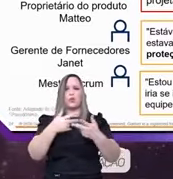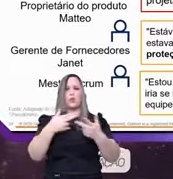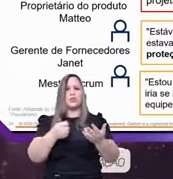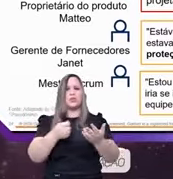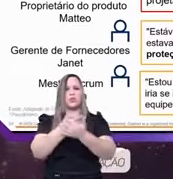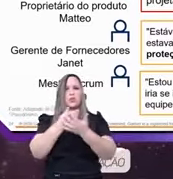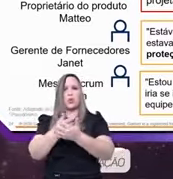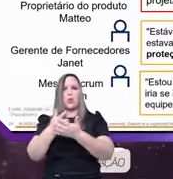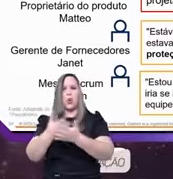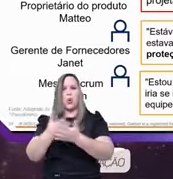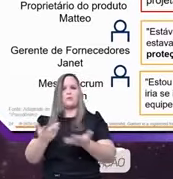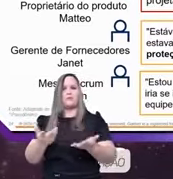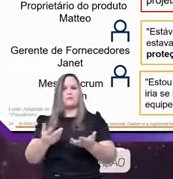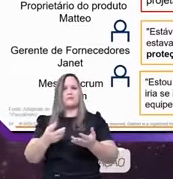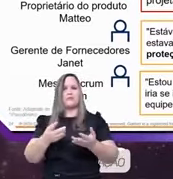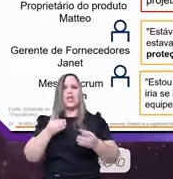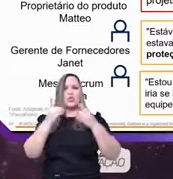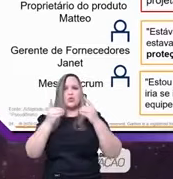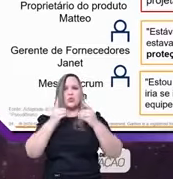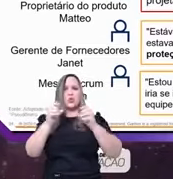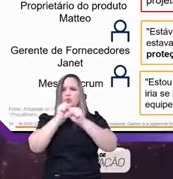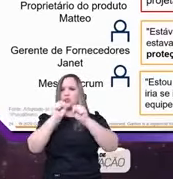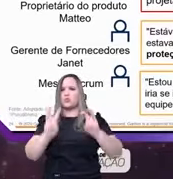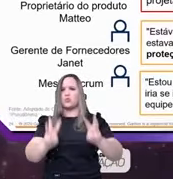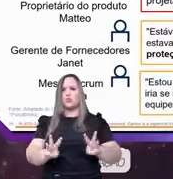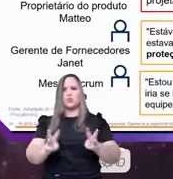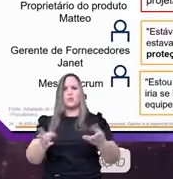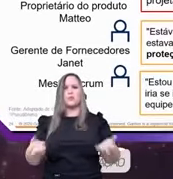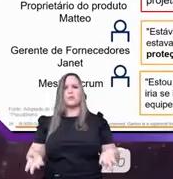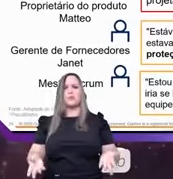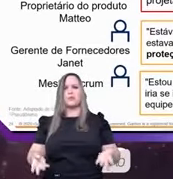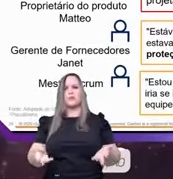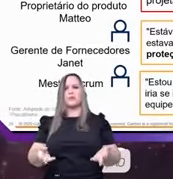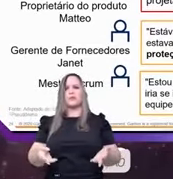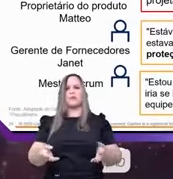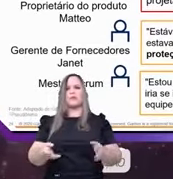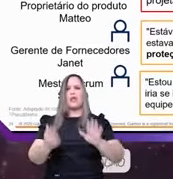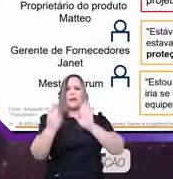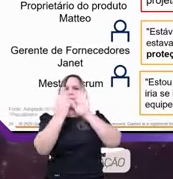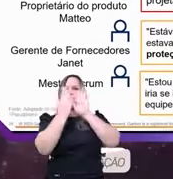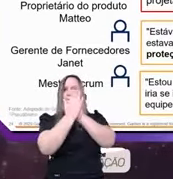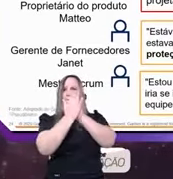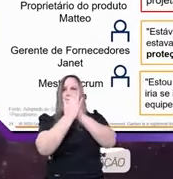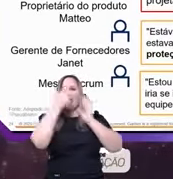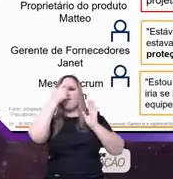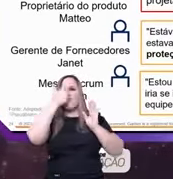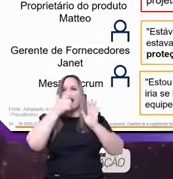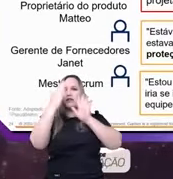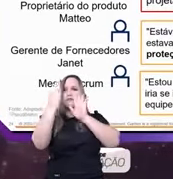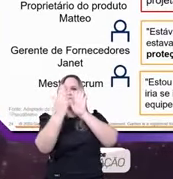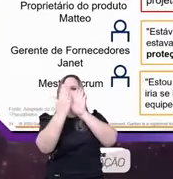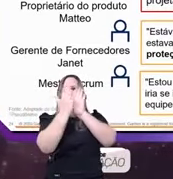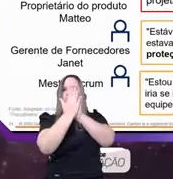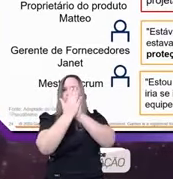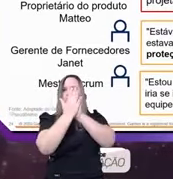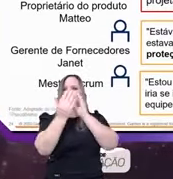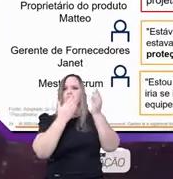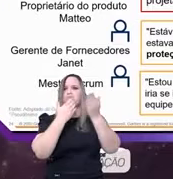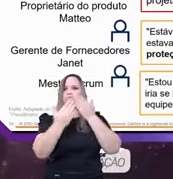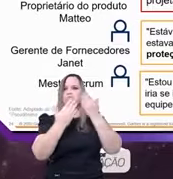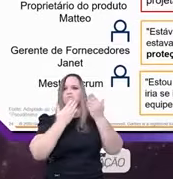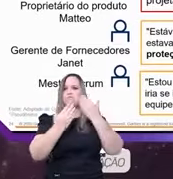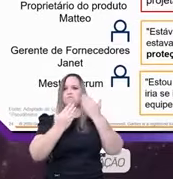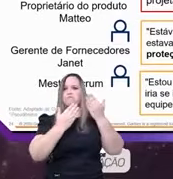software, discussões de software, identificando tratamento face a face, ágil dentro de compras, num